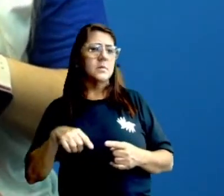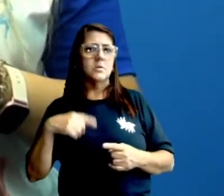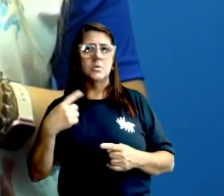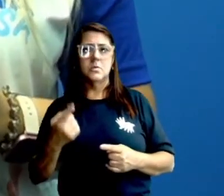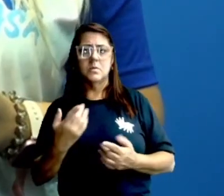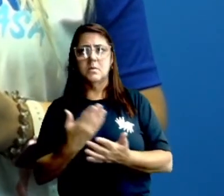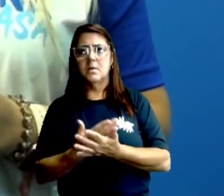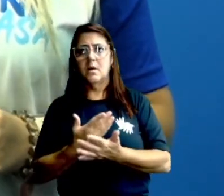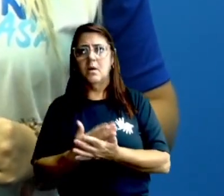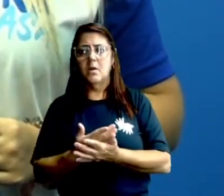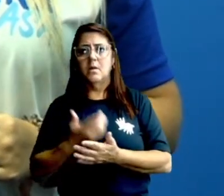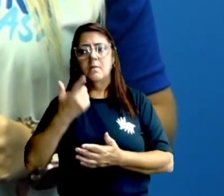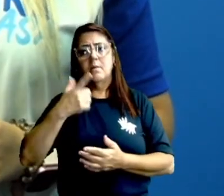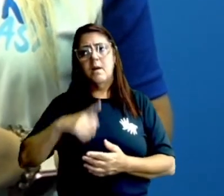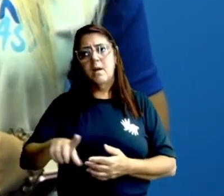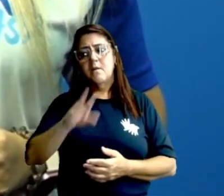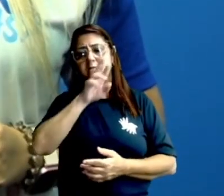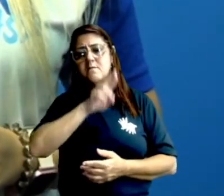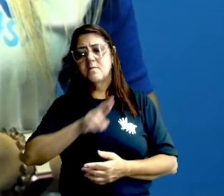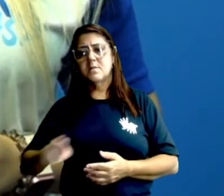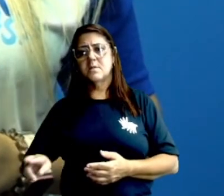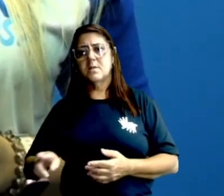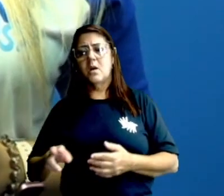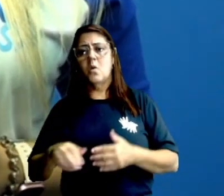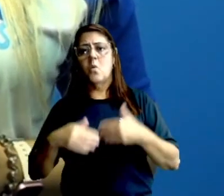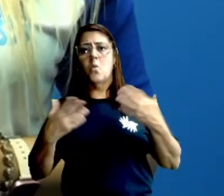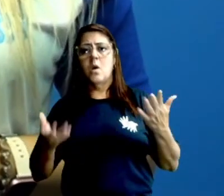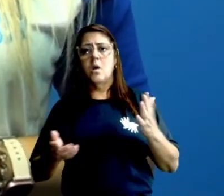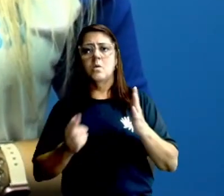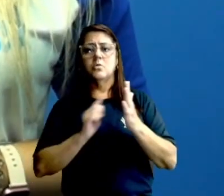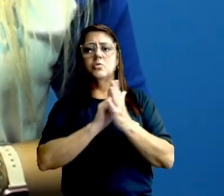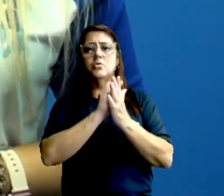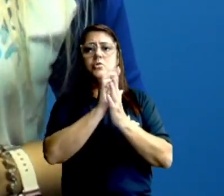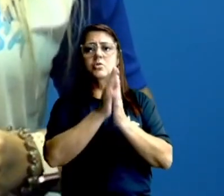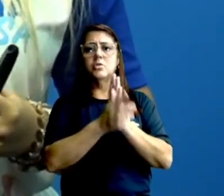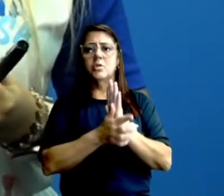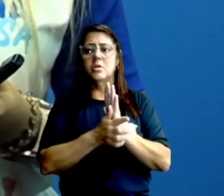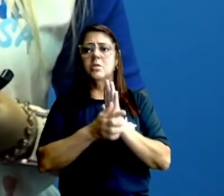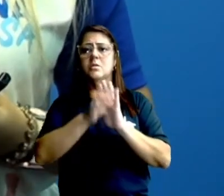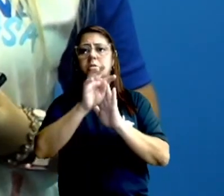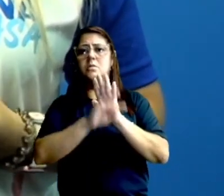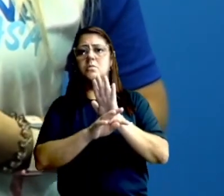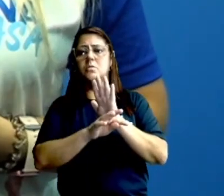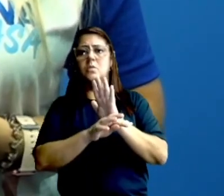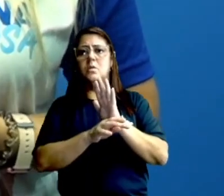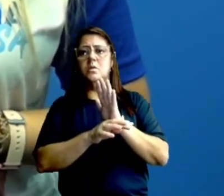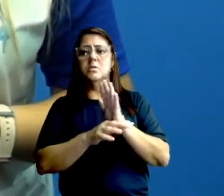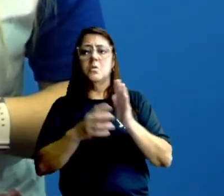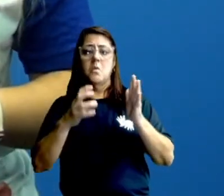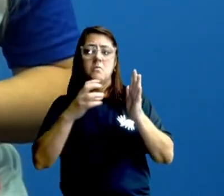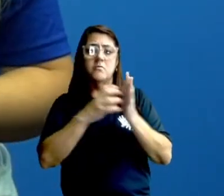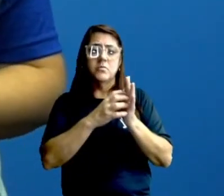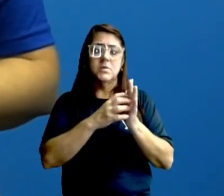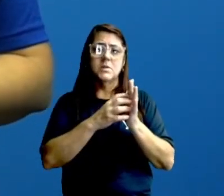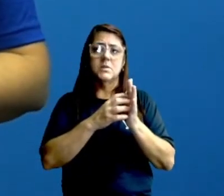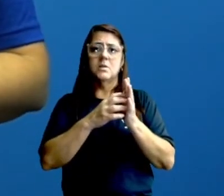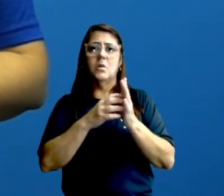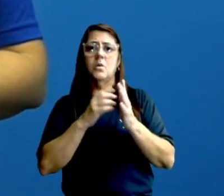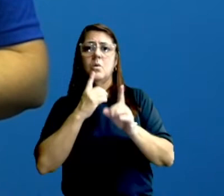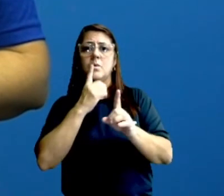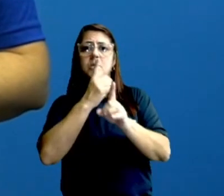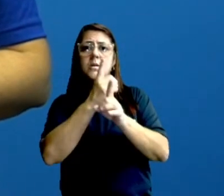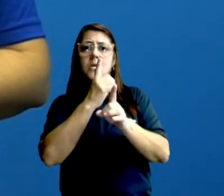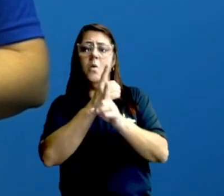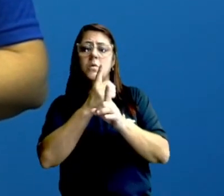nós vamos continuar revisando quais foram os gêneros textuais que nós estudamos, quais são as funções desses gêneros e onde nós